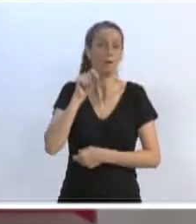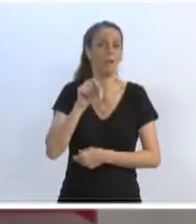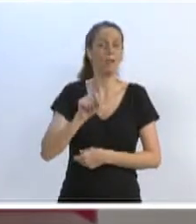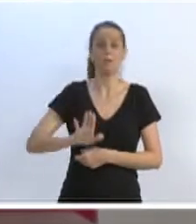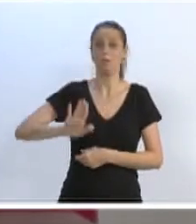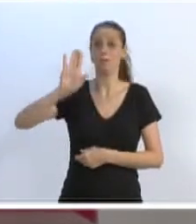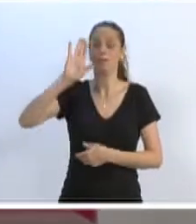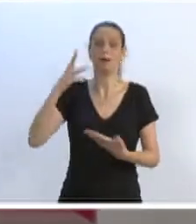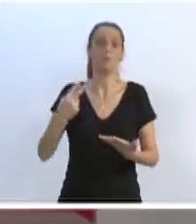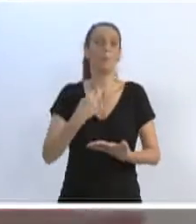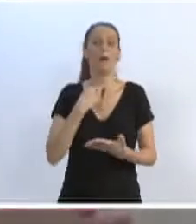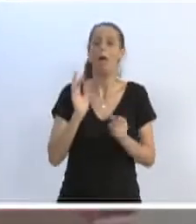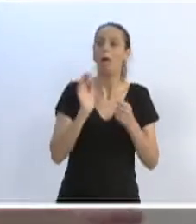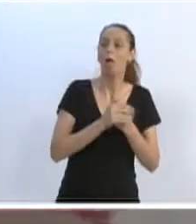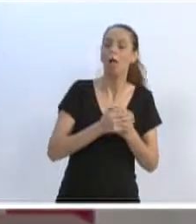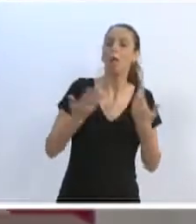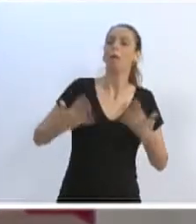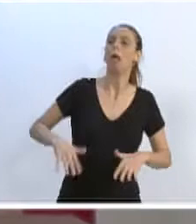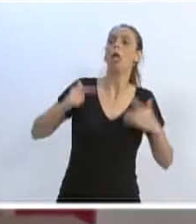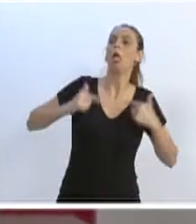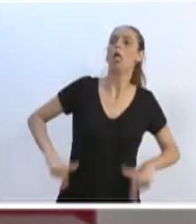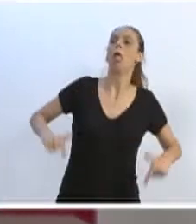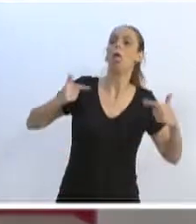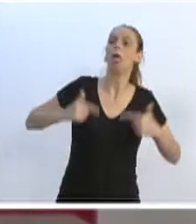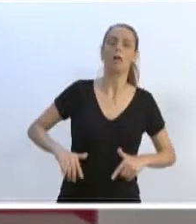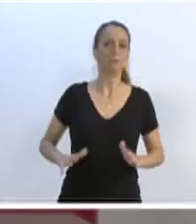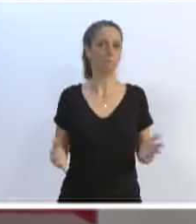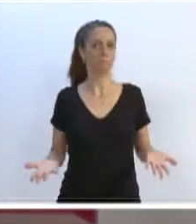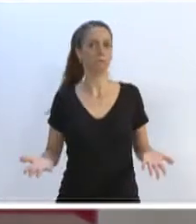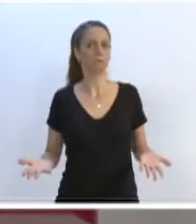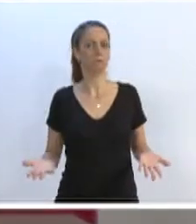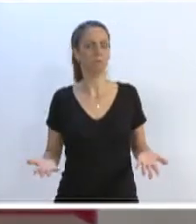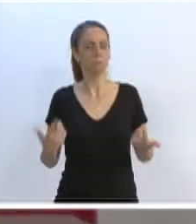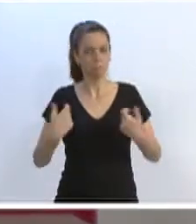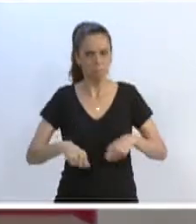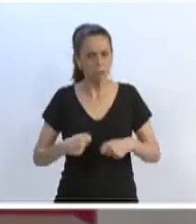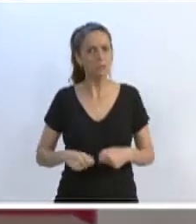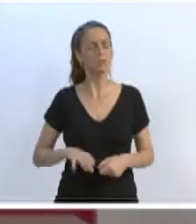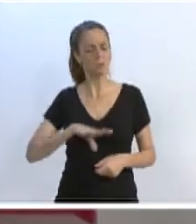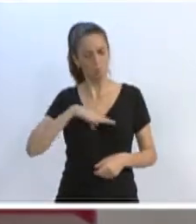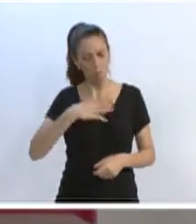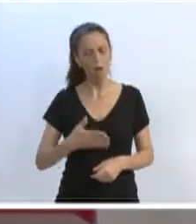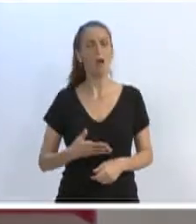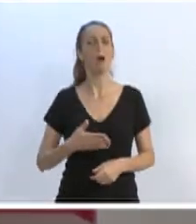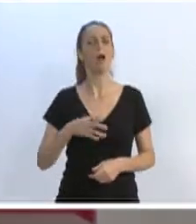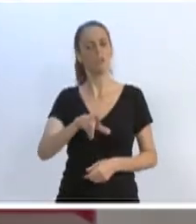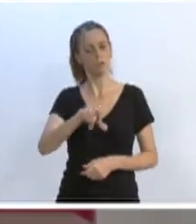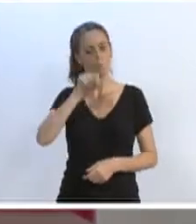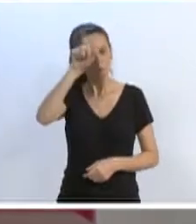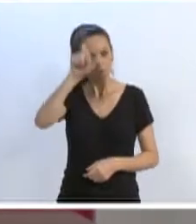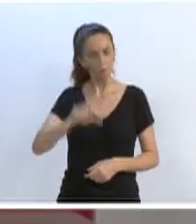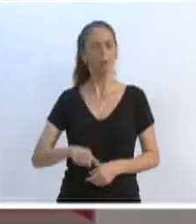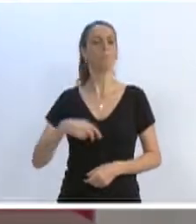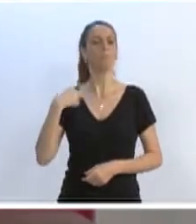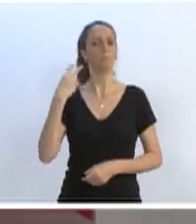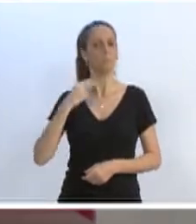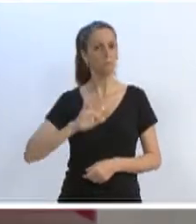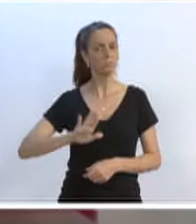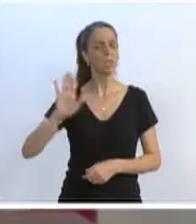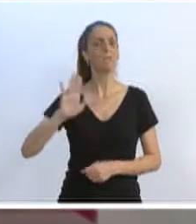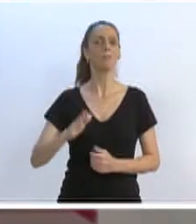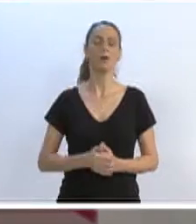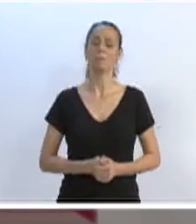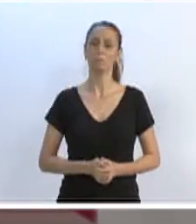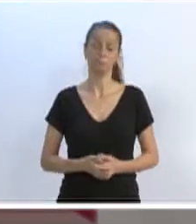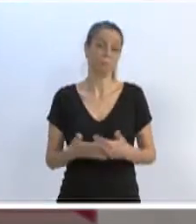posso esconder. Não adianta, eu vou para a guerra para ficar escondido. Eu tenho que ir lá, guerrear e dizer não. Eu tenho a